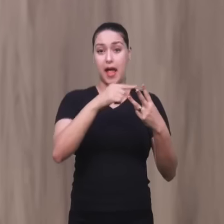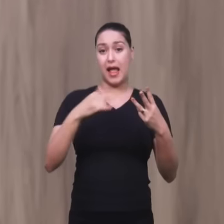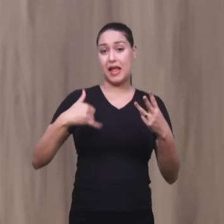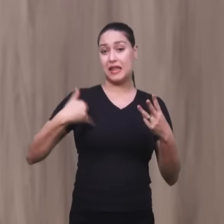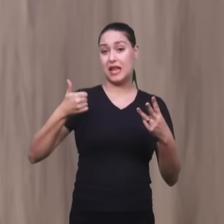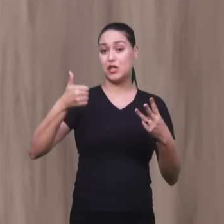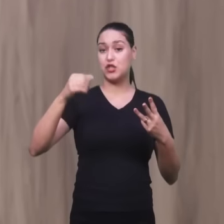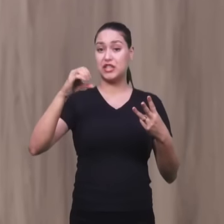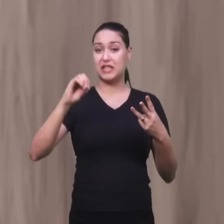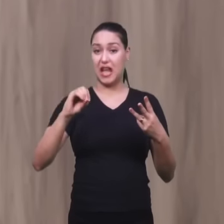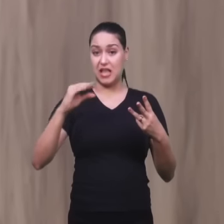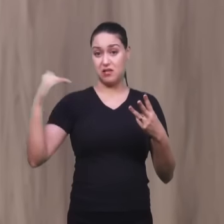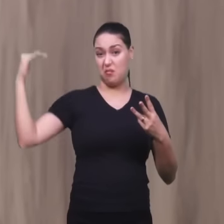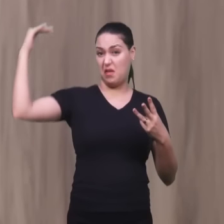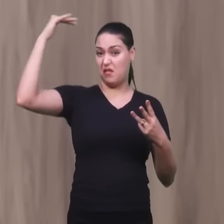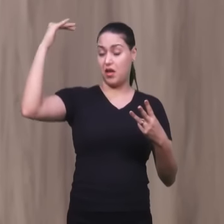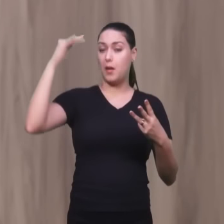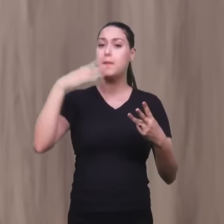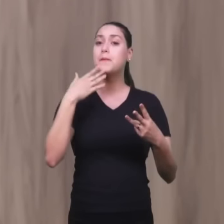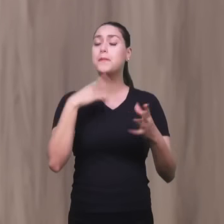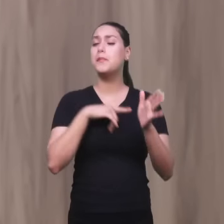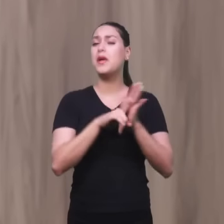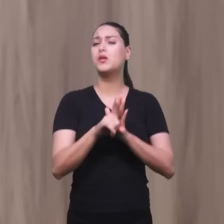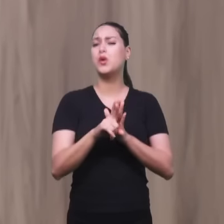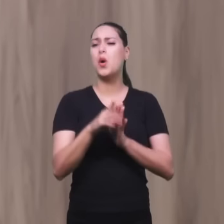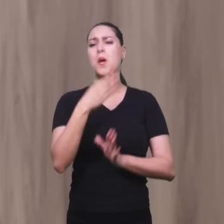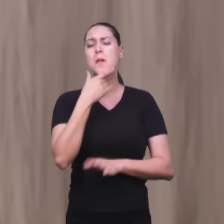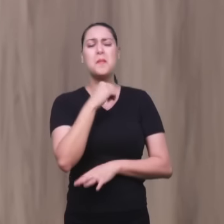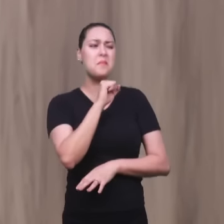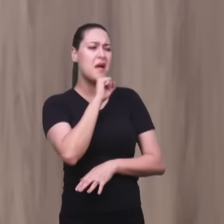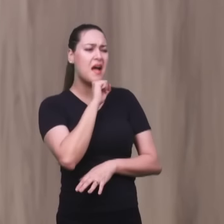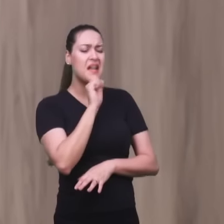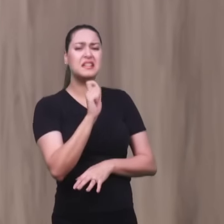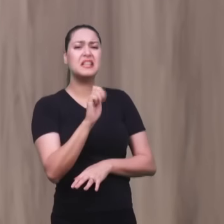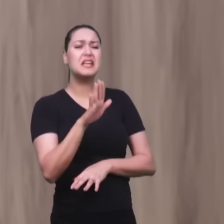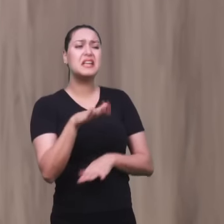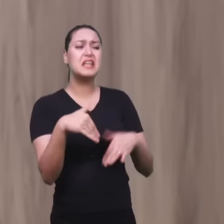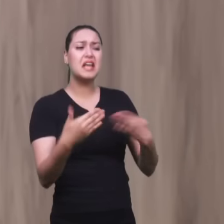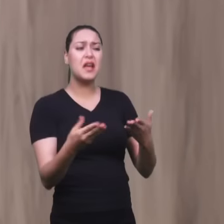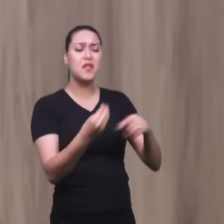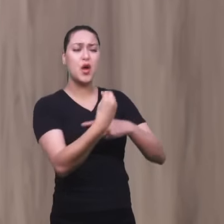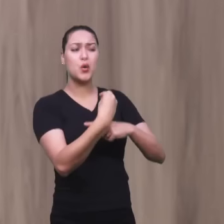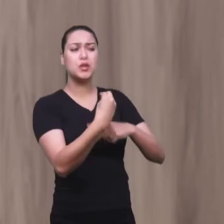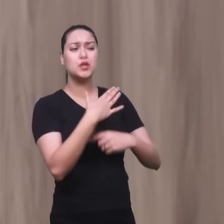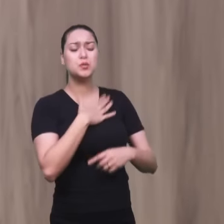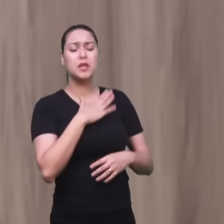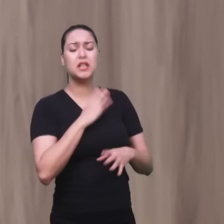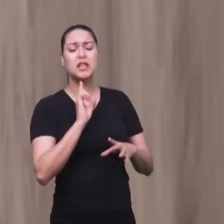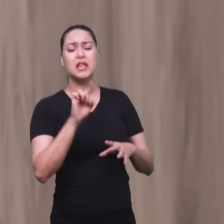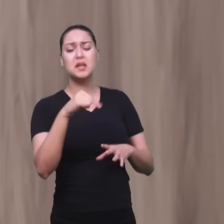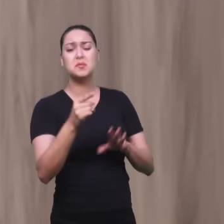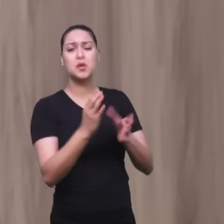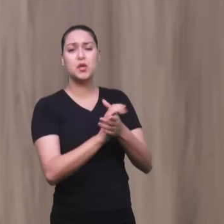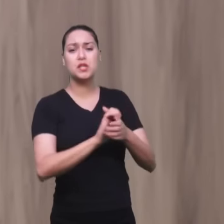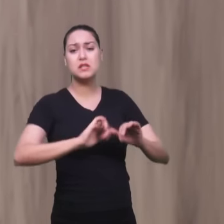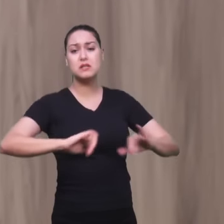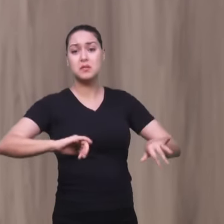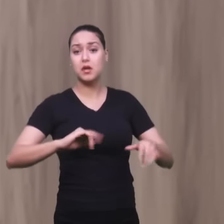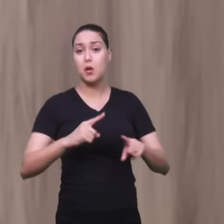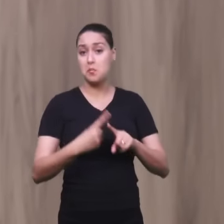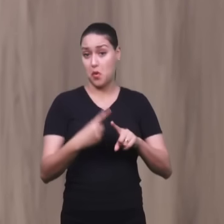separação E o pai não teve Como responder A pergunta dela Pois eles conhecem Ao Senhor O Senhor O Deus revela Que neste culto De oração